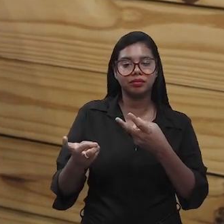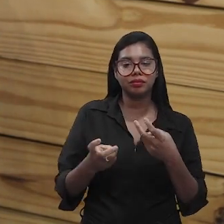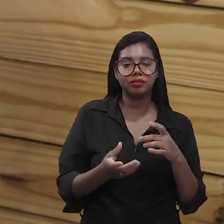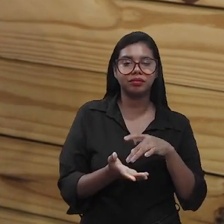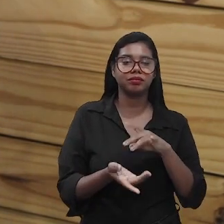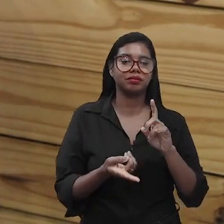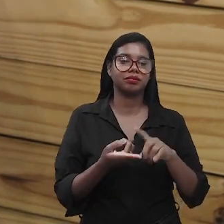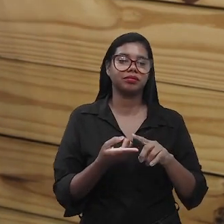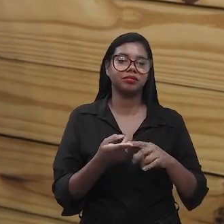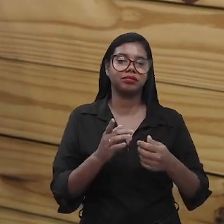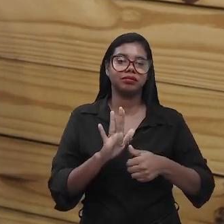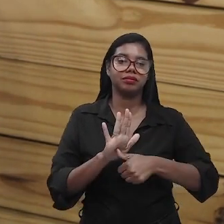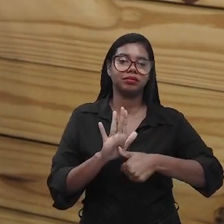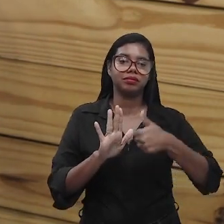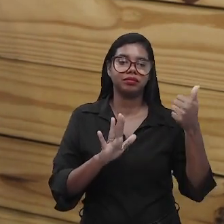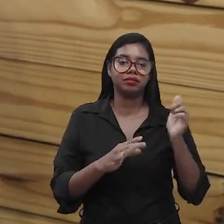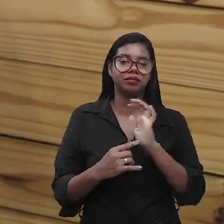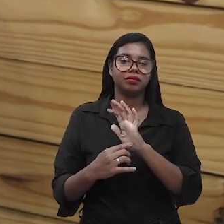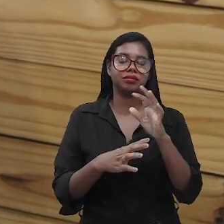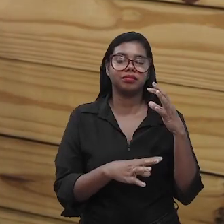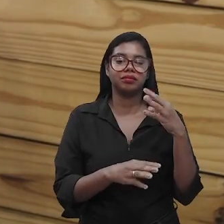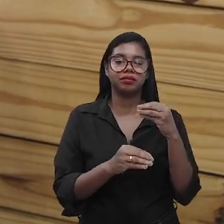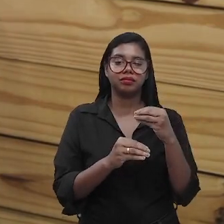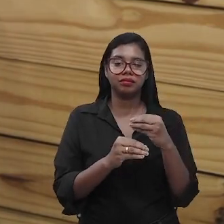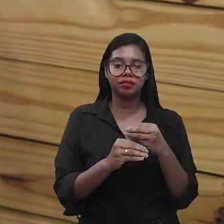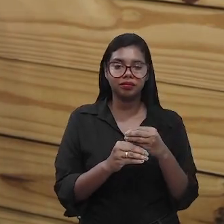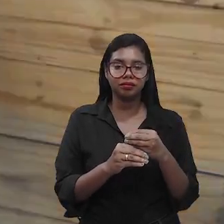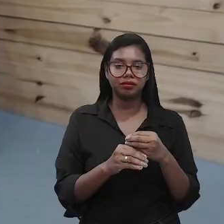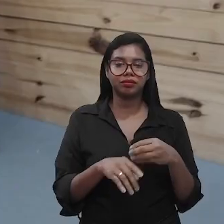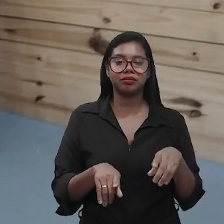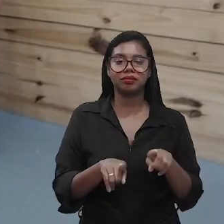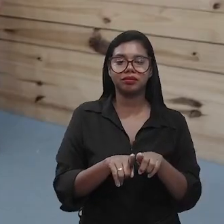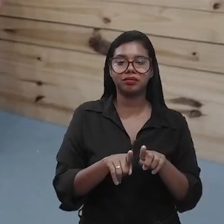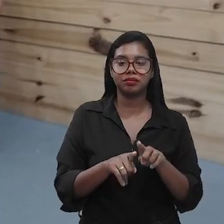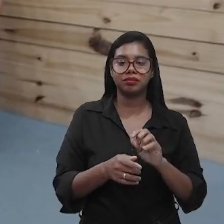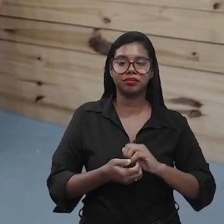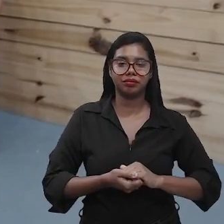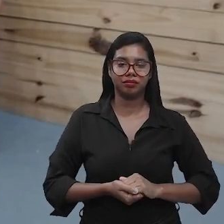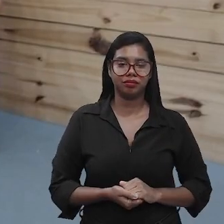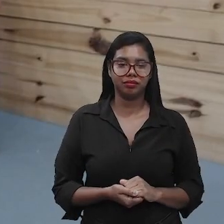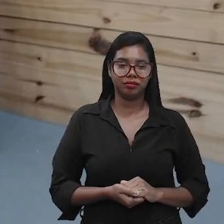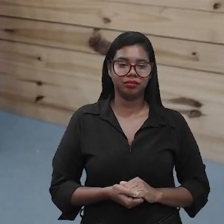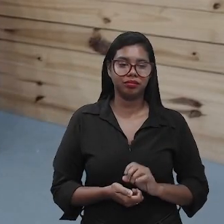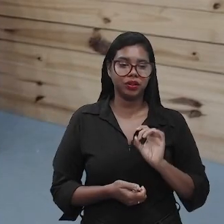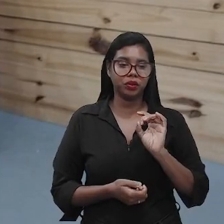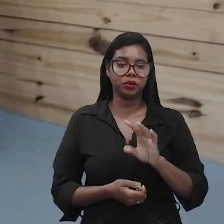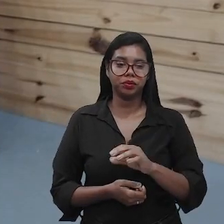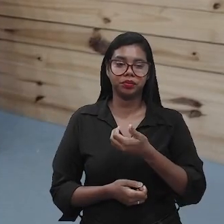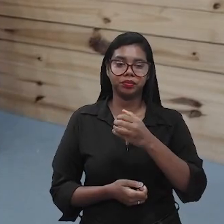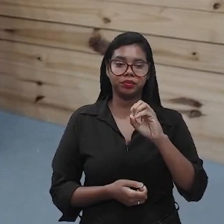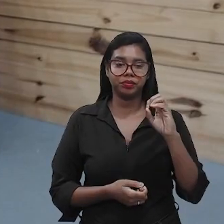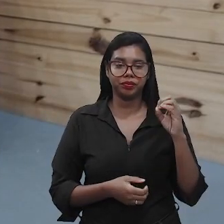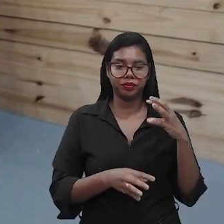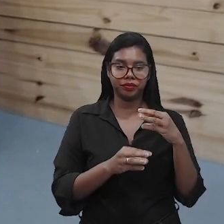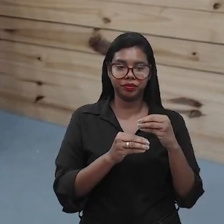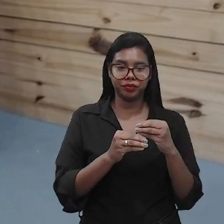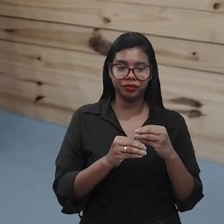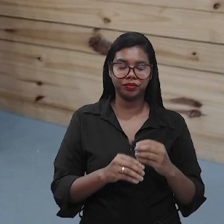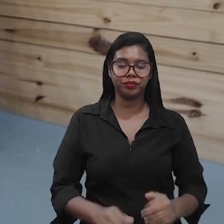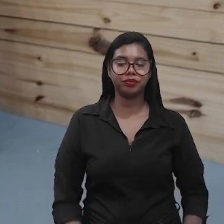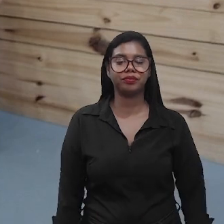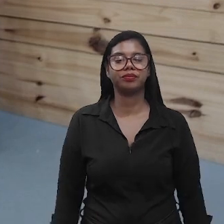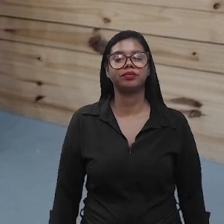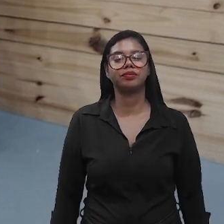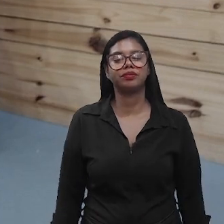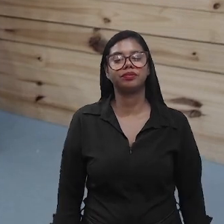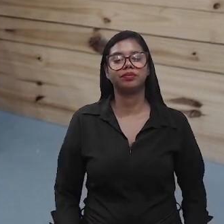exclusividade, eu fico, ah, poxa, vou ser uma das 100 São só pessoas, 100. são só 100, né? Da escassez, é uma coisa também, as pessoas, elas são ativadas por